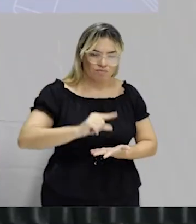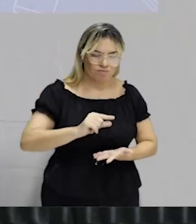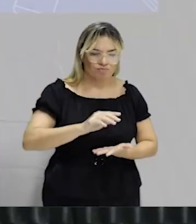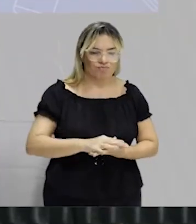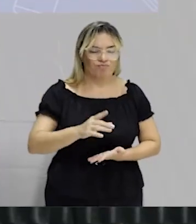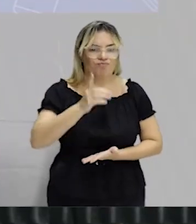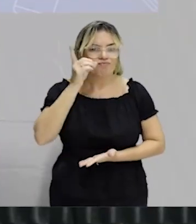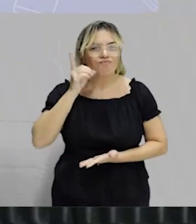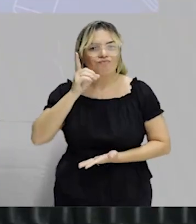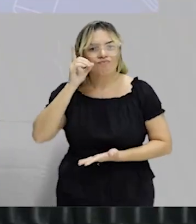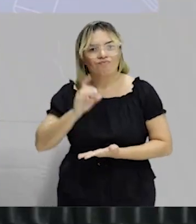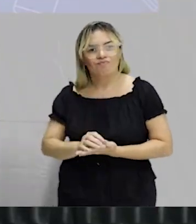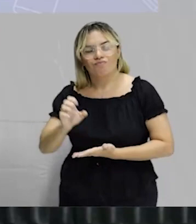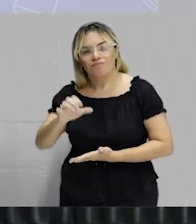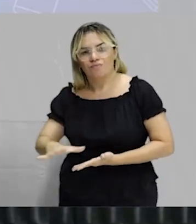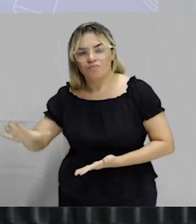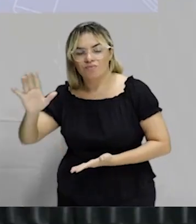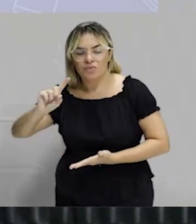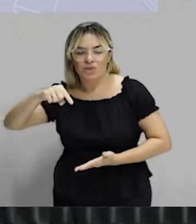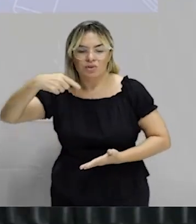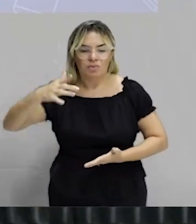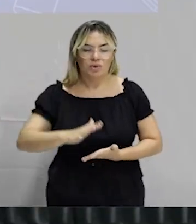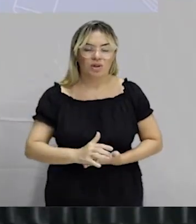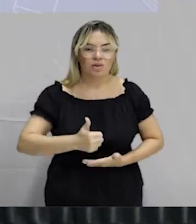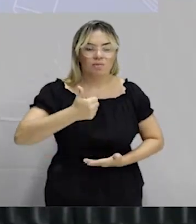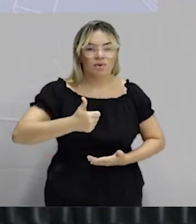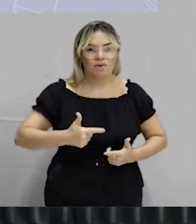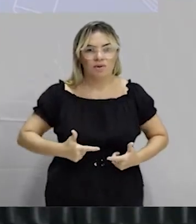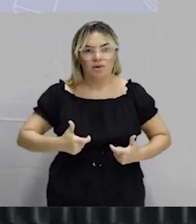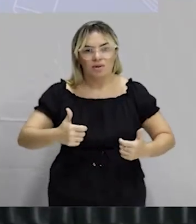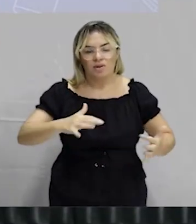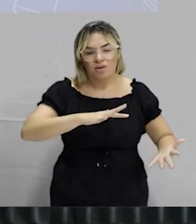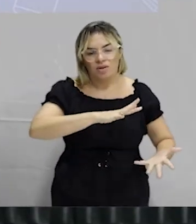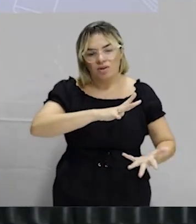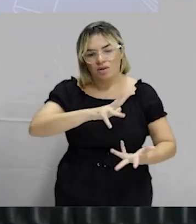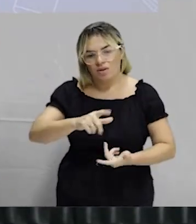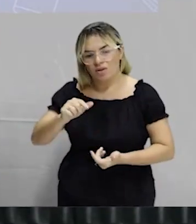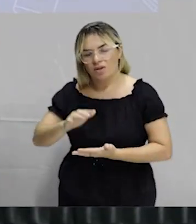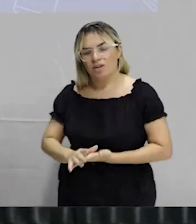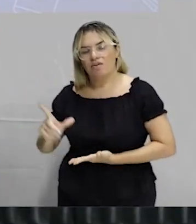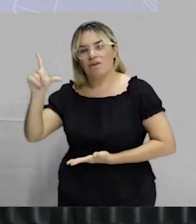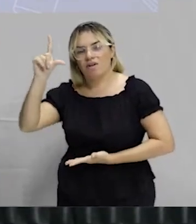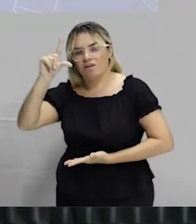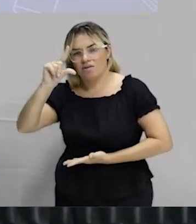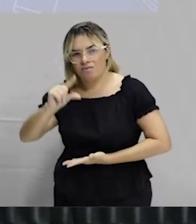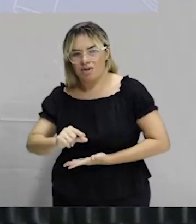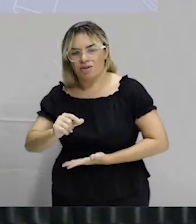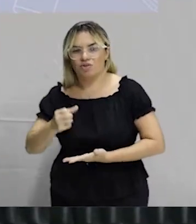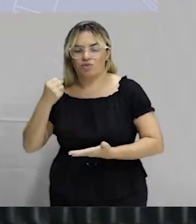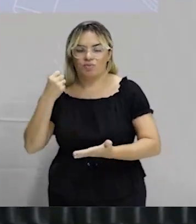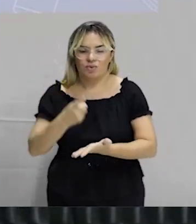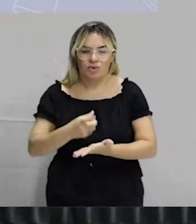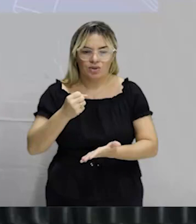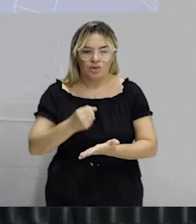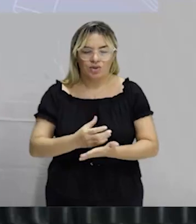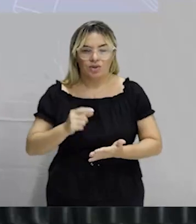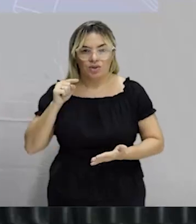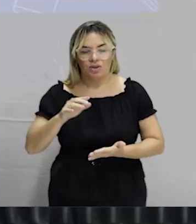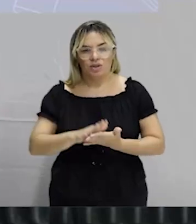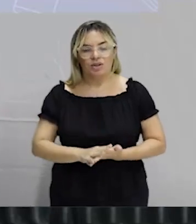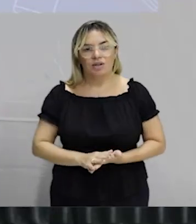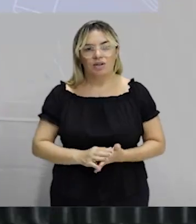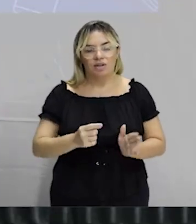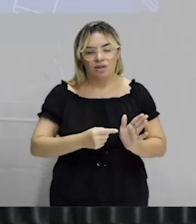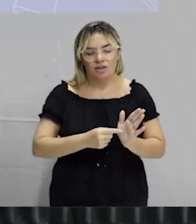Europa, depois da Primeira Guerra Mundial, vivem uma situação de subconsumo, o que acaba mostrando que o aumento da